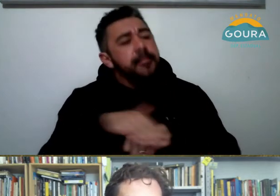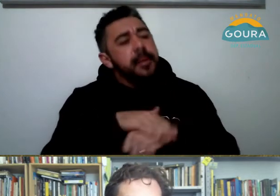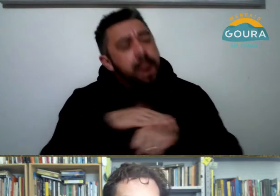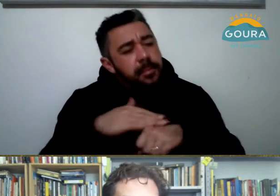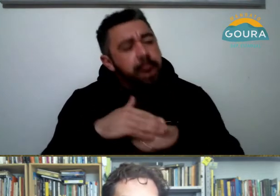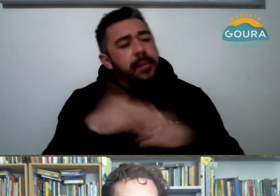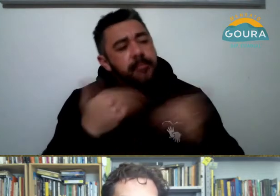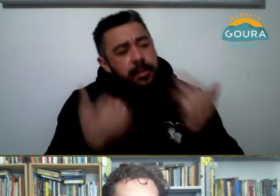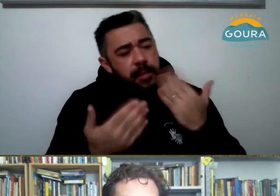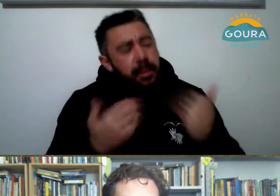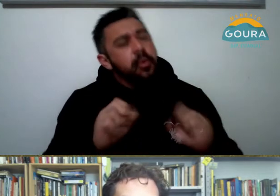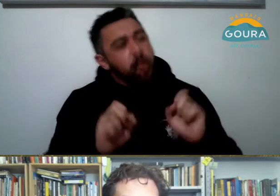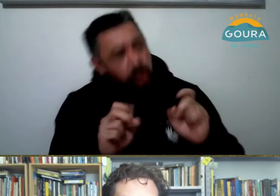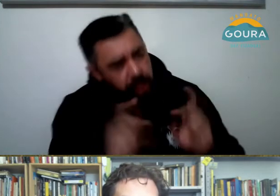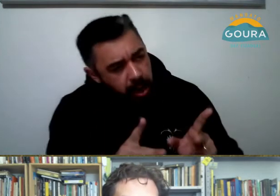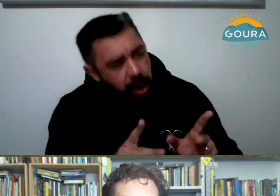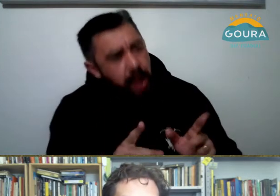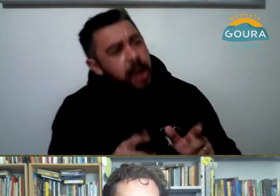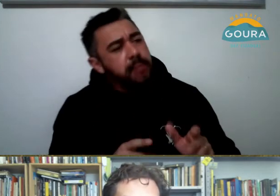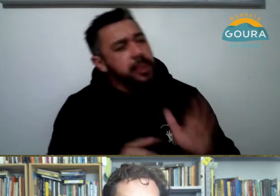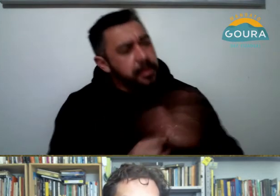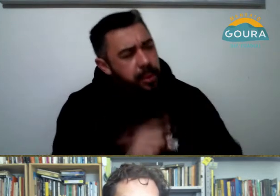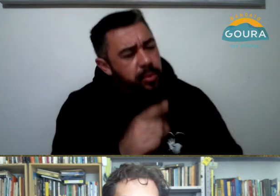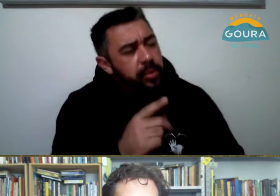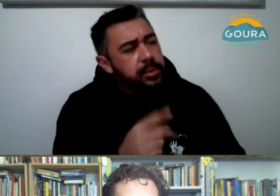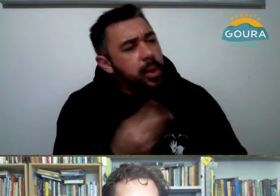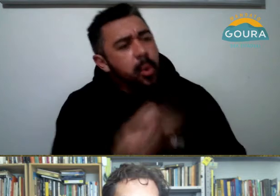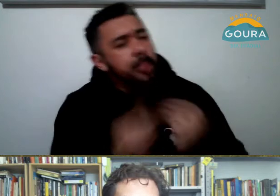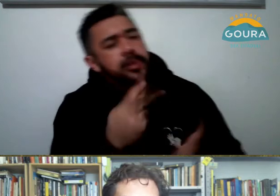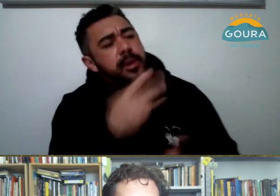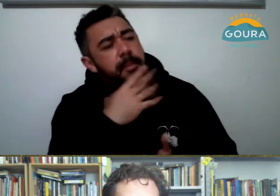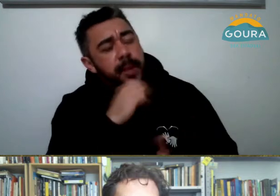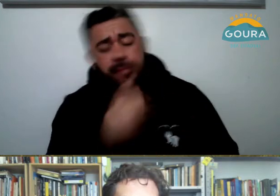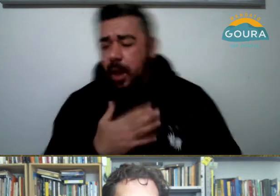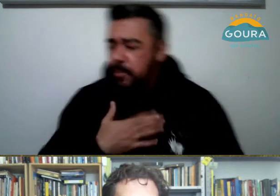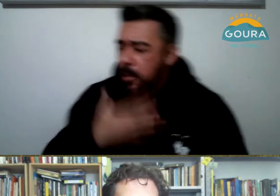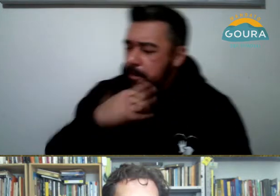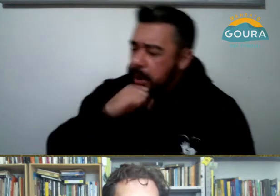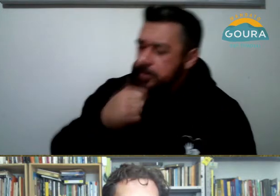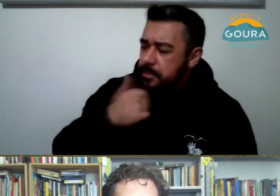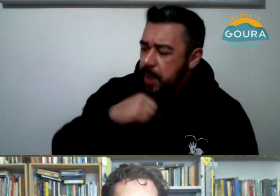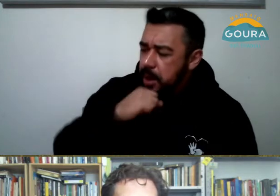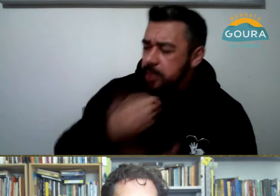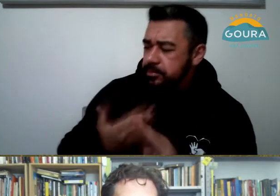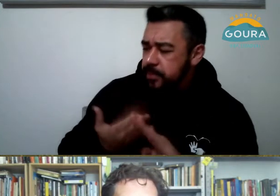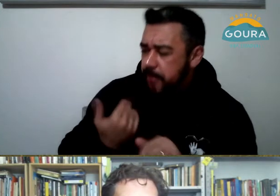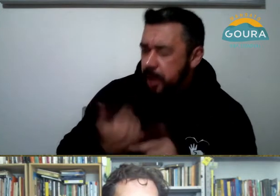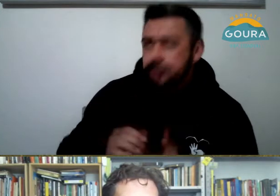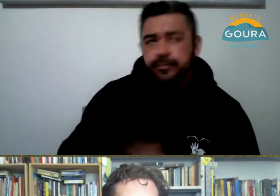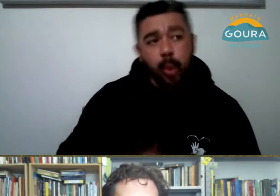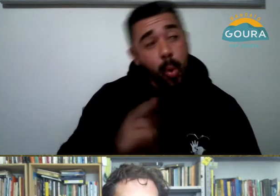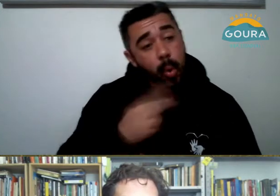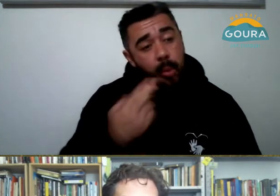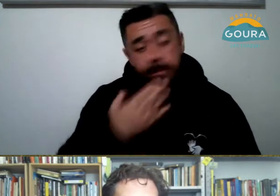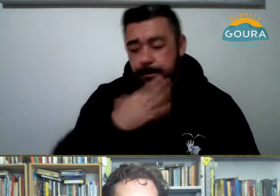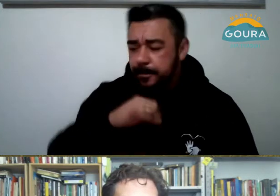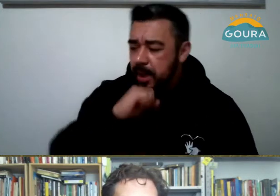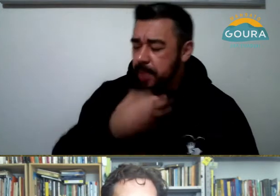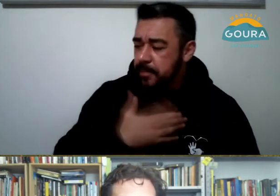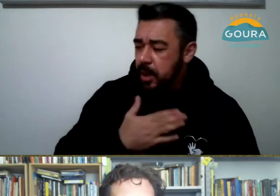ok, mas os meus pais estão em processo de divórcio, ou o meu pai acabou de perder o emprego, ou eu próprio